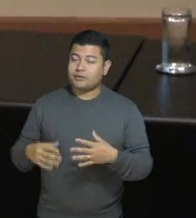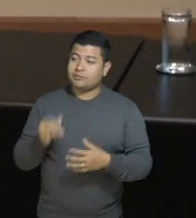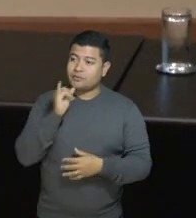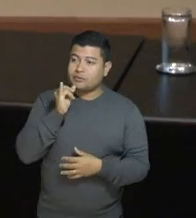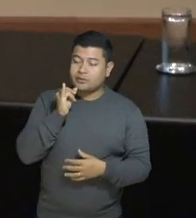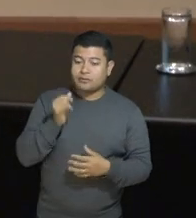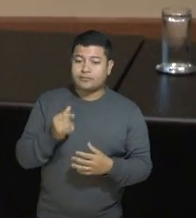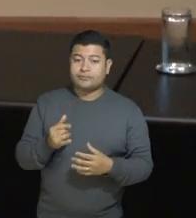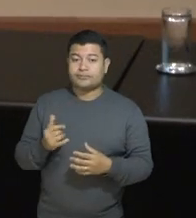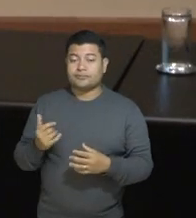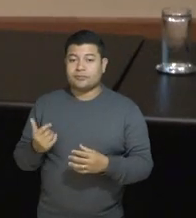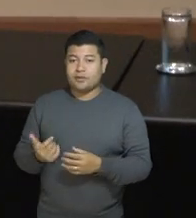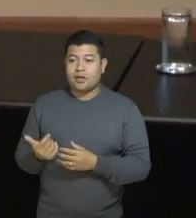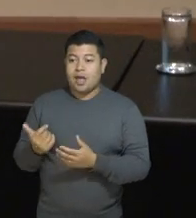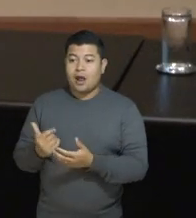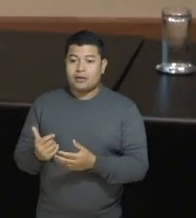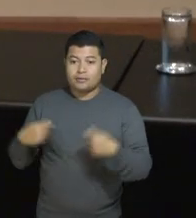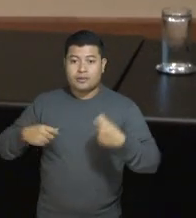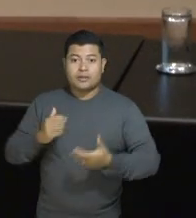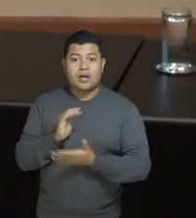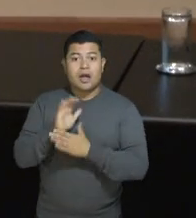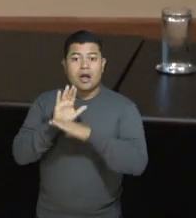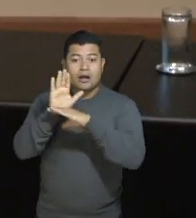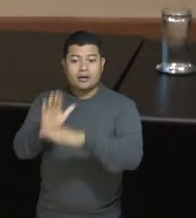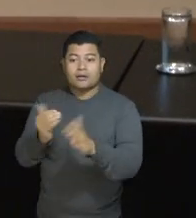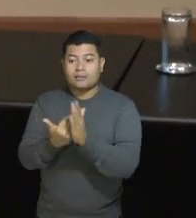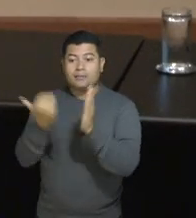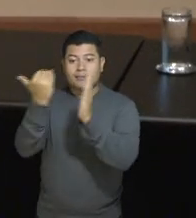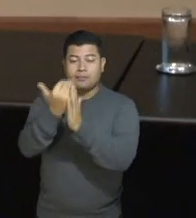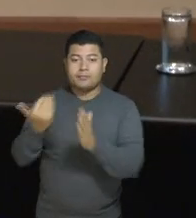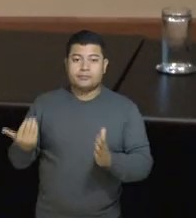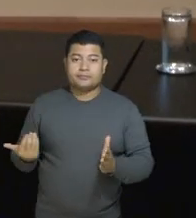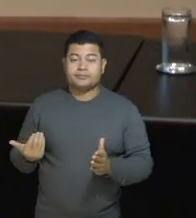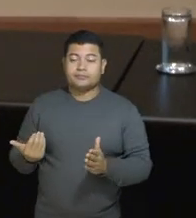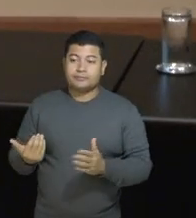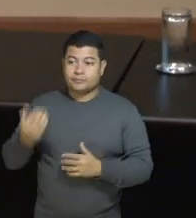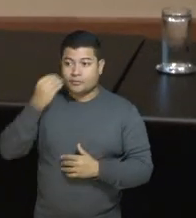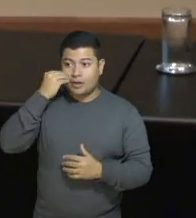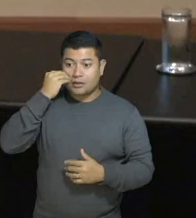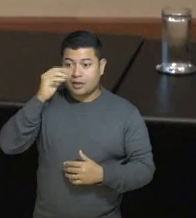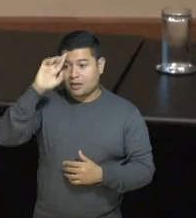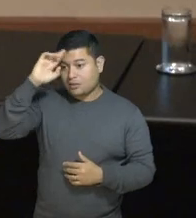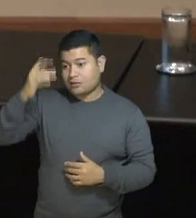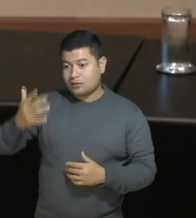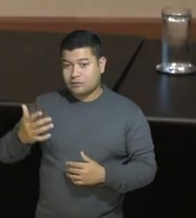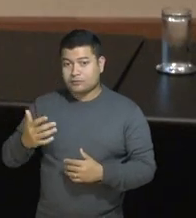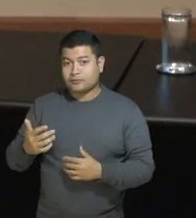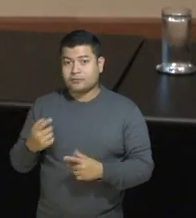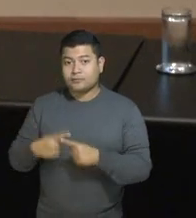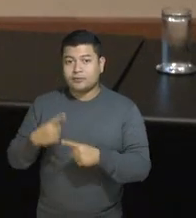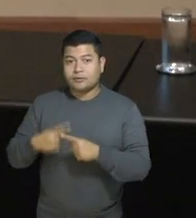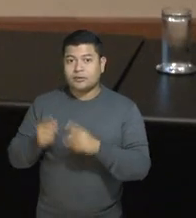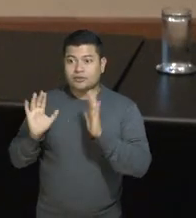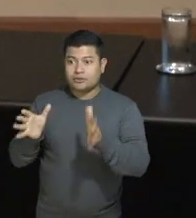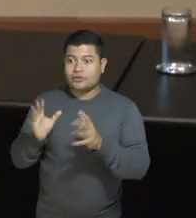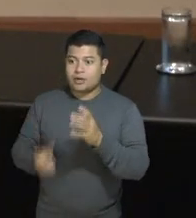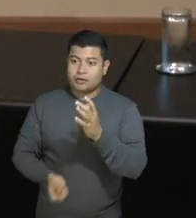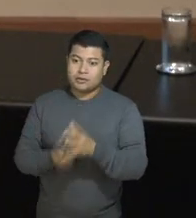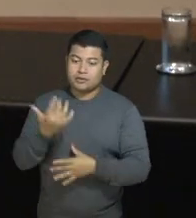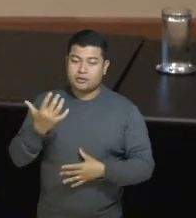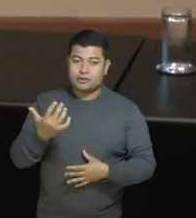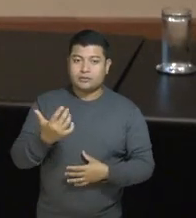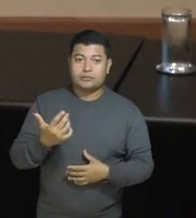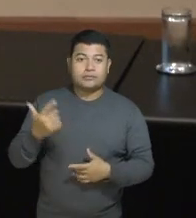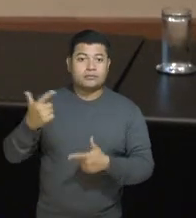de atendimento, a gente vai precisar tentar remediar algo, além, depois de um sentimento de fracasso e